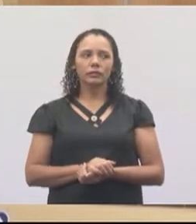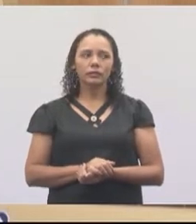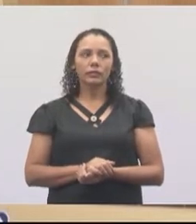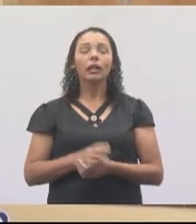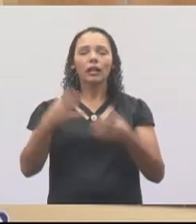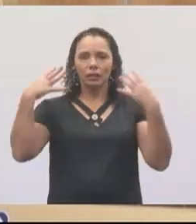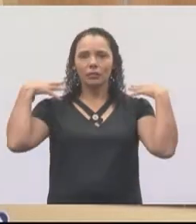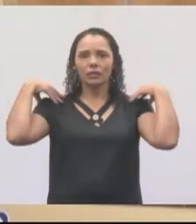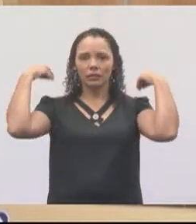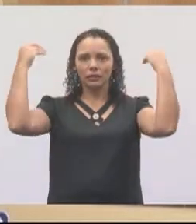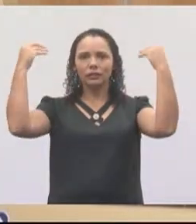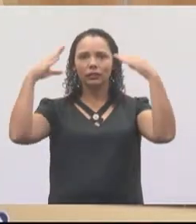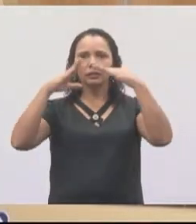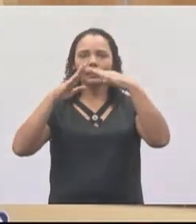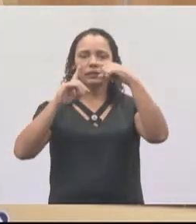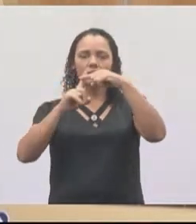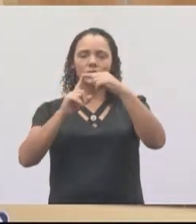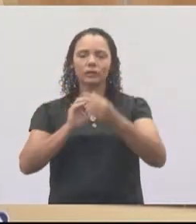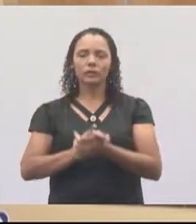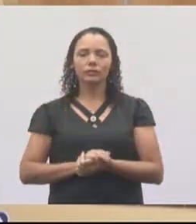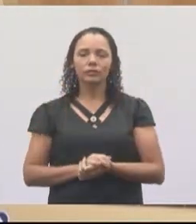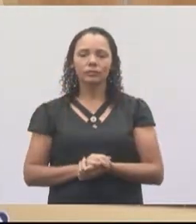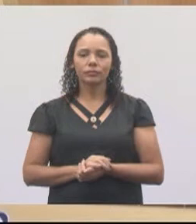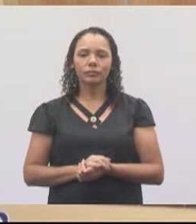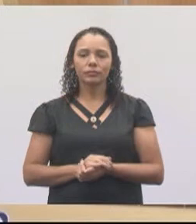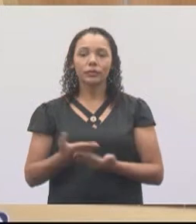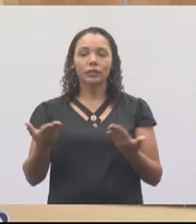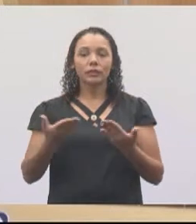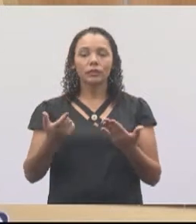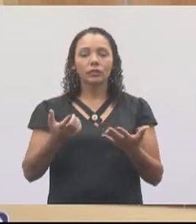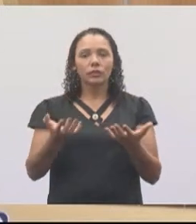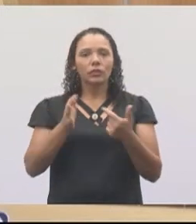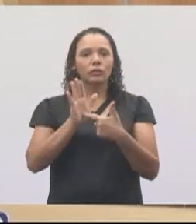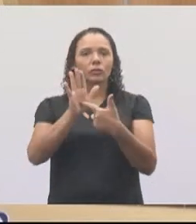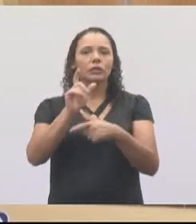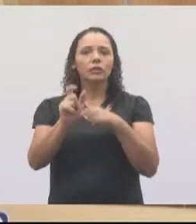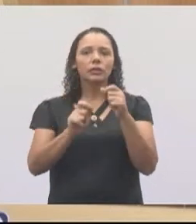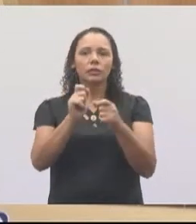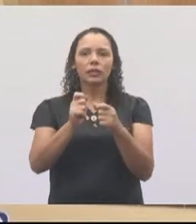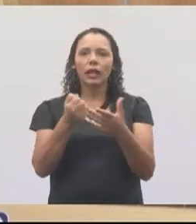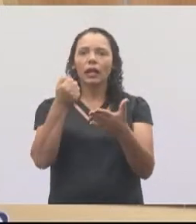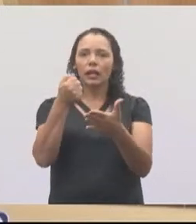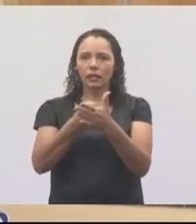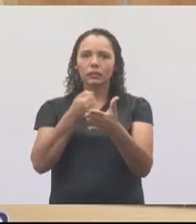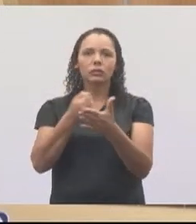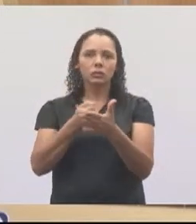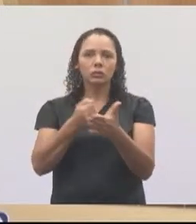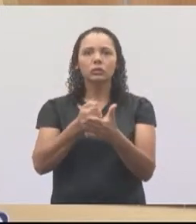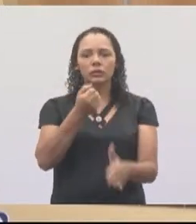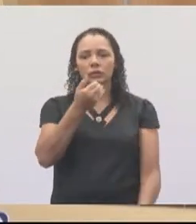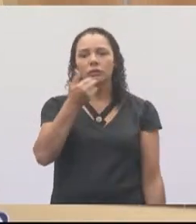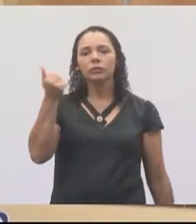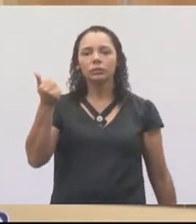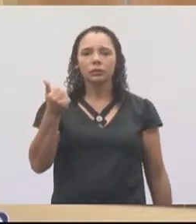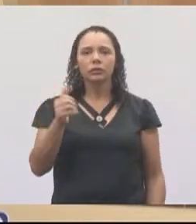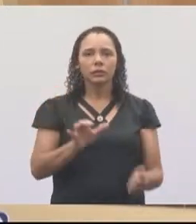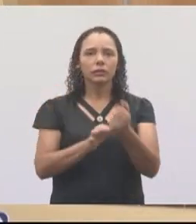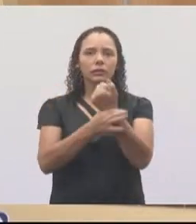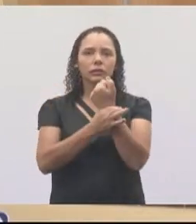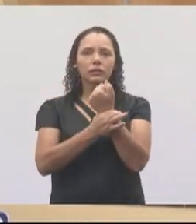Mas o que eu quero destacar no dia de hoje, além dessa luta para a melhoria da segurança